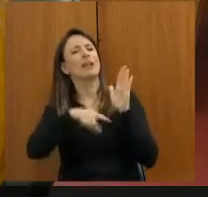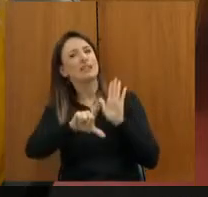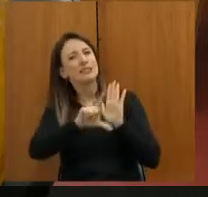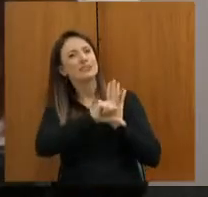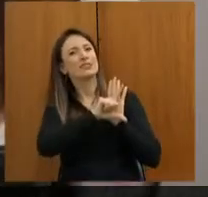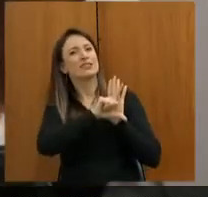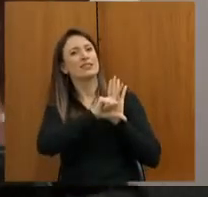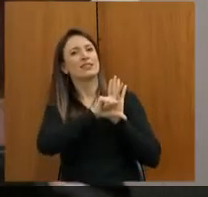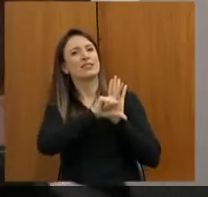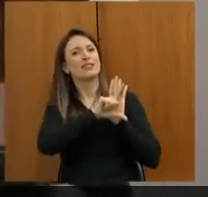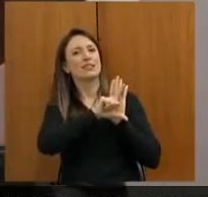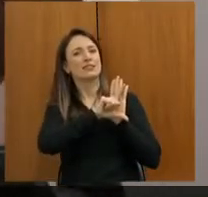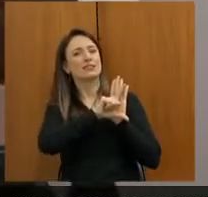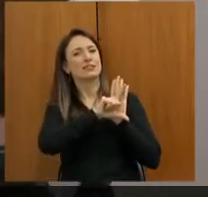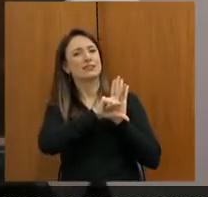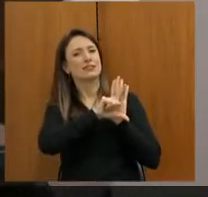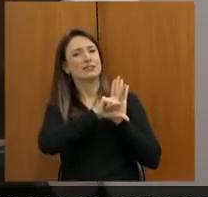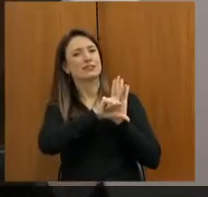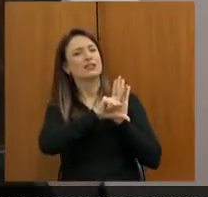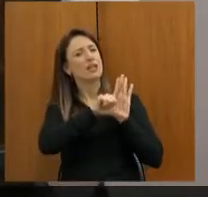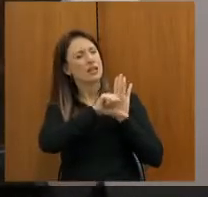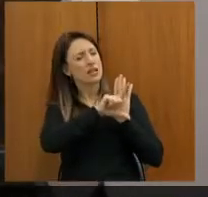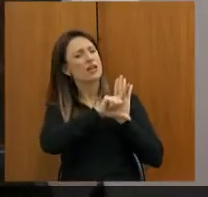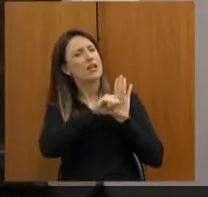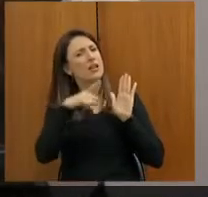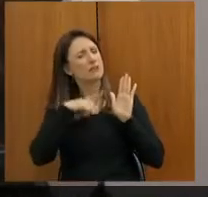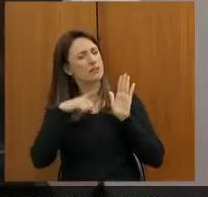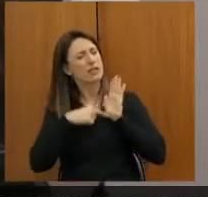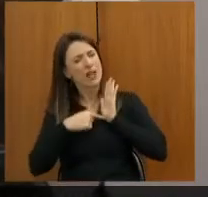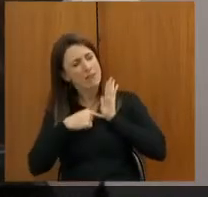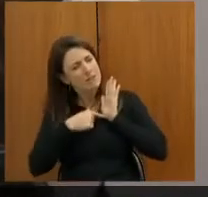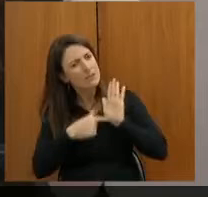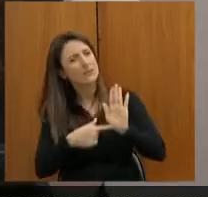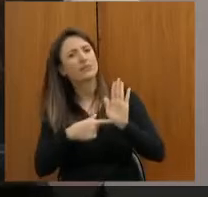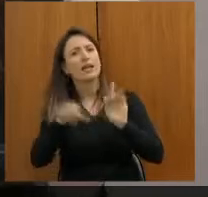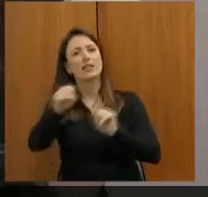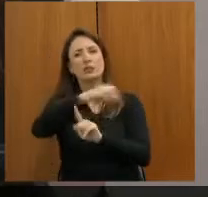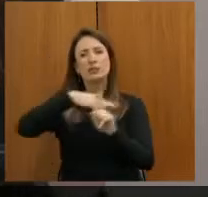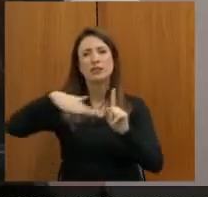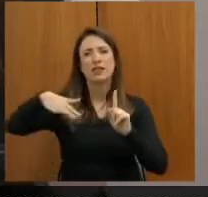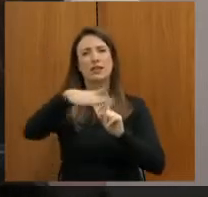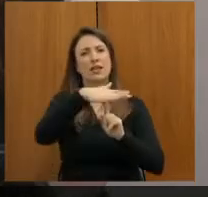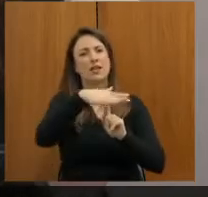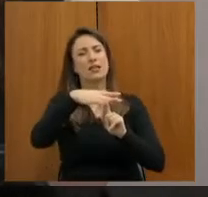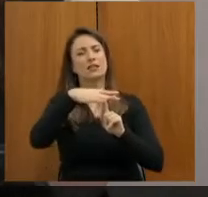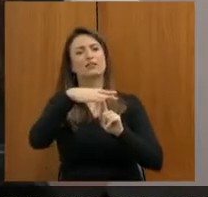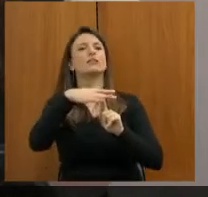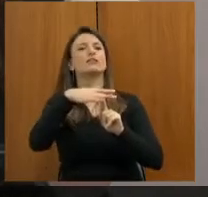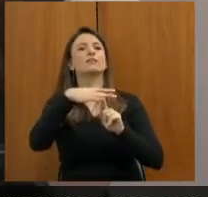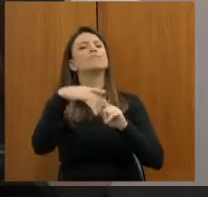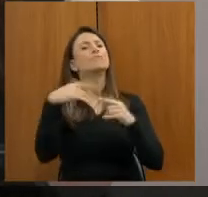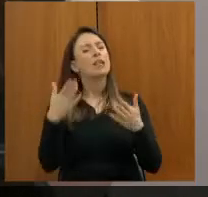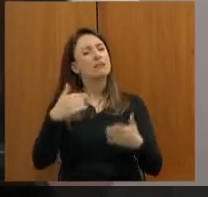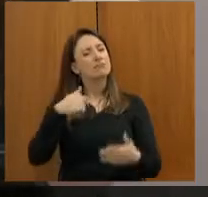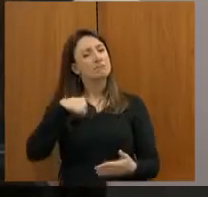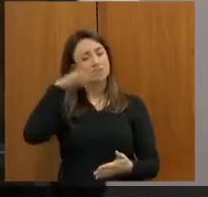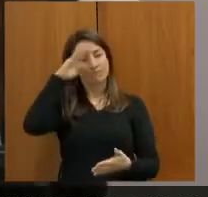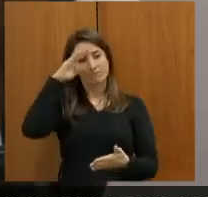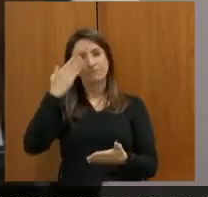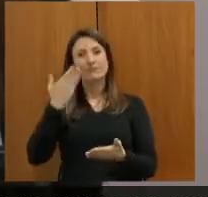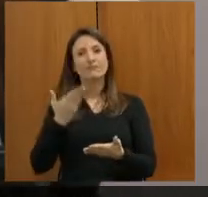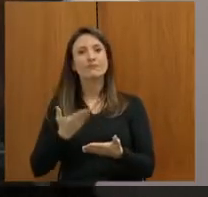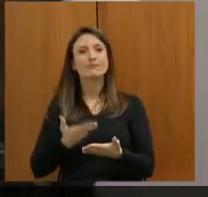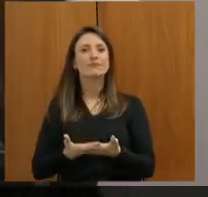sendo verdadeiramente apresentada à sociedade e como tal Acredito eu